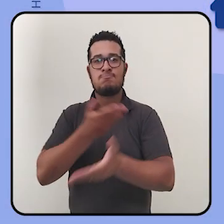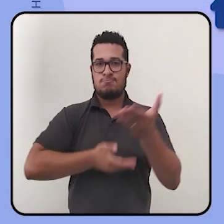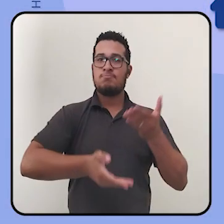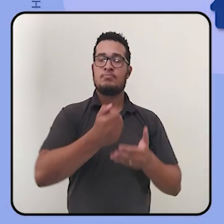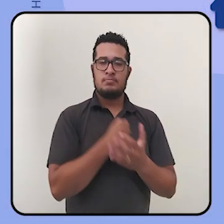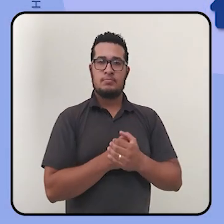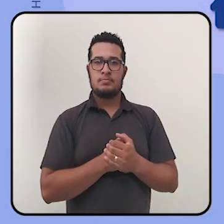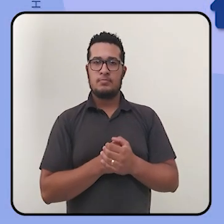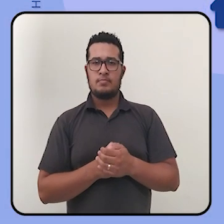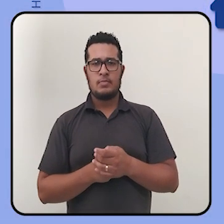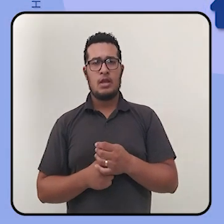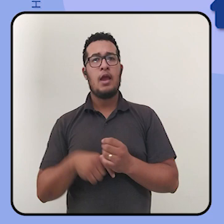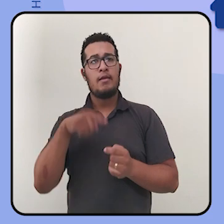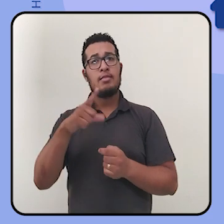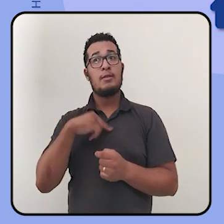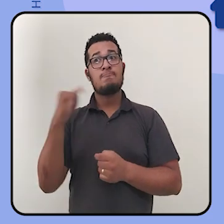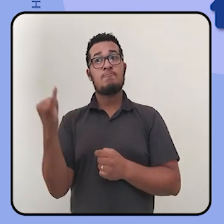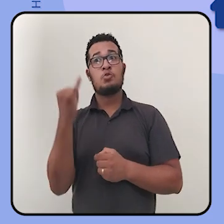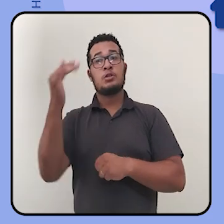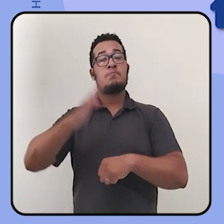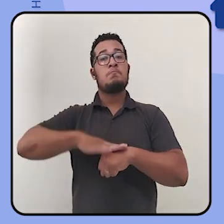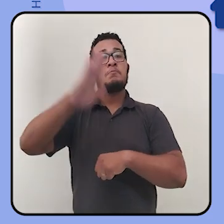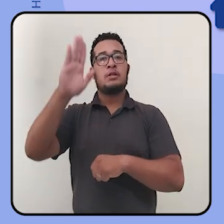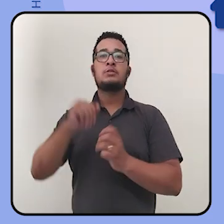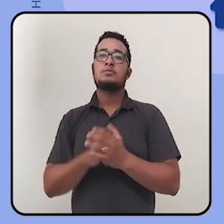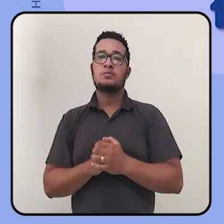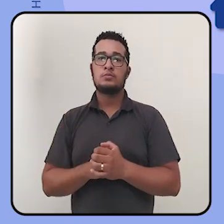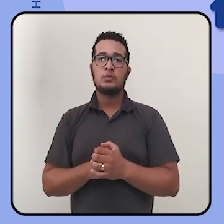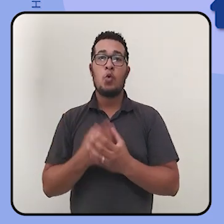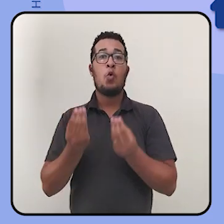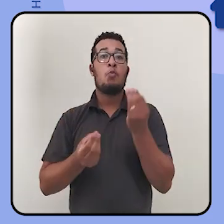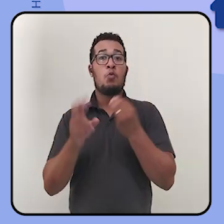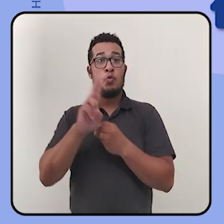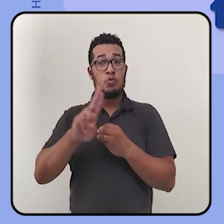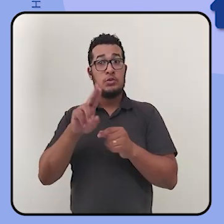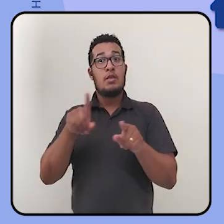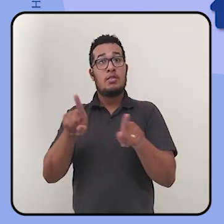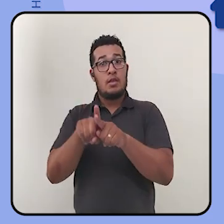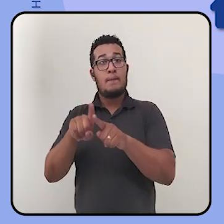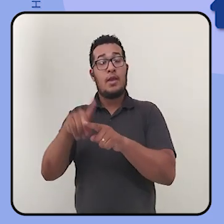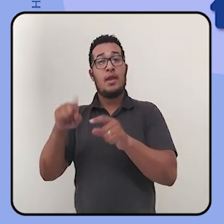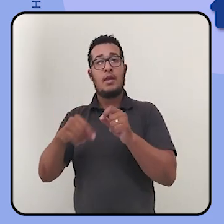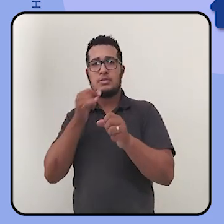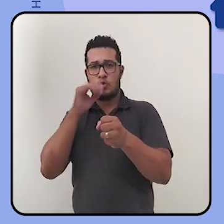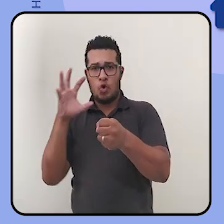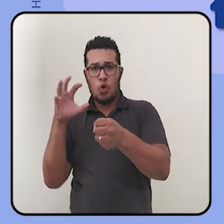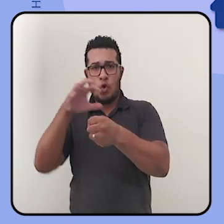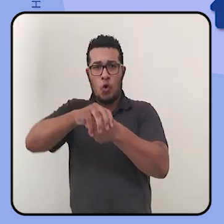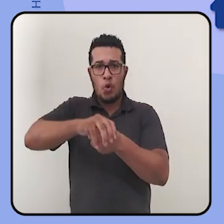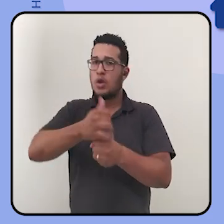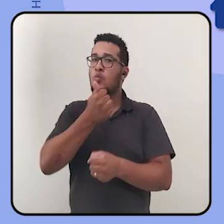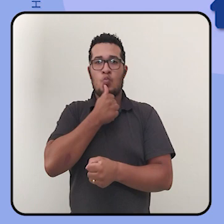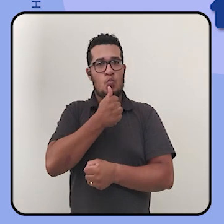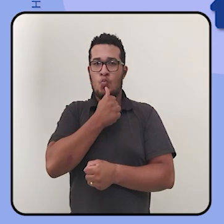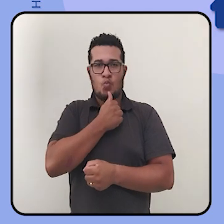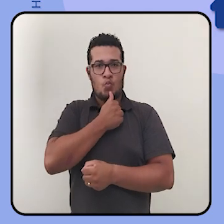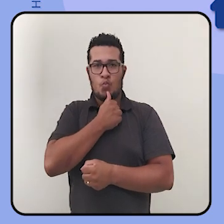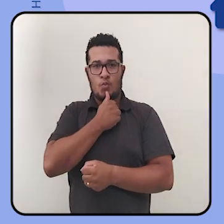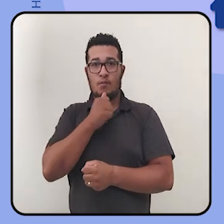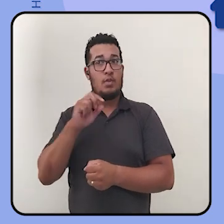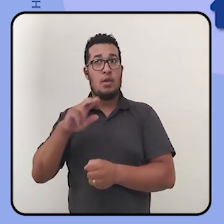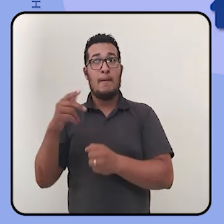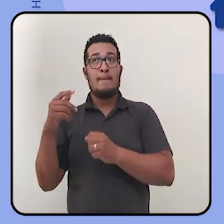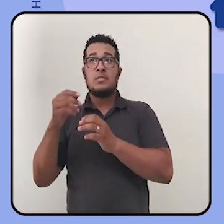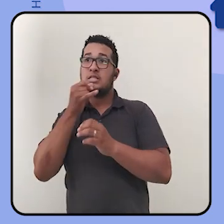atuação chamamos de sítios arqueológicos. Então, os sítios arqueológicos são esses locais